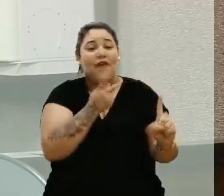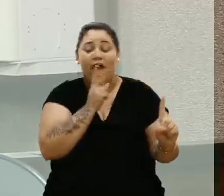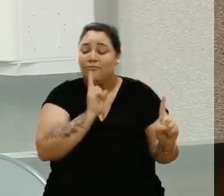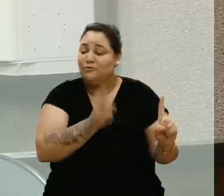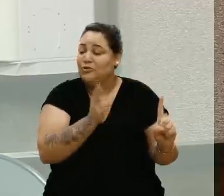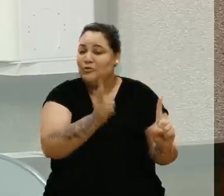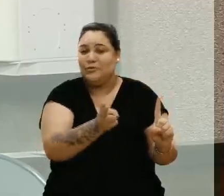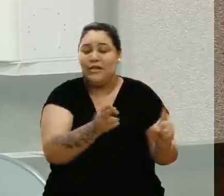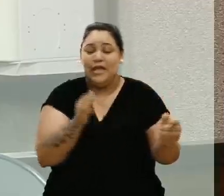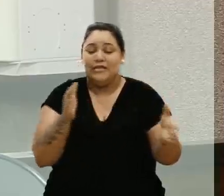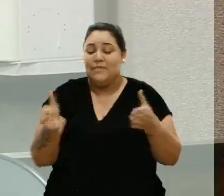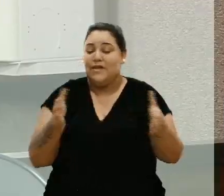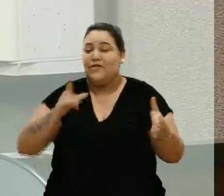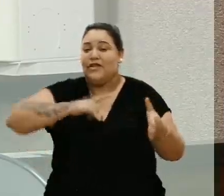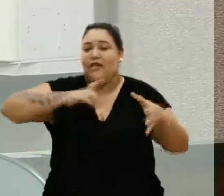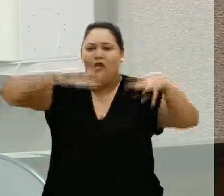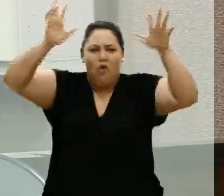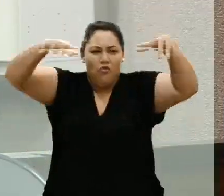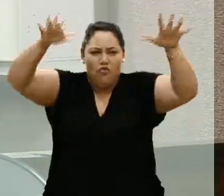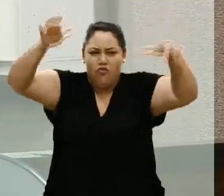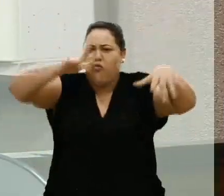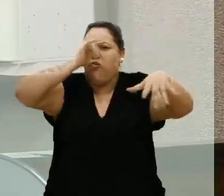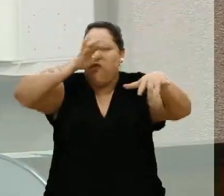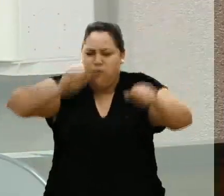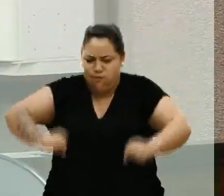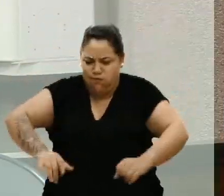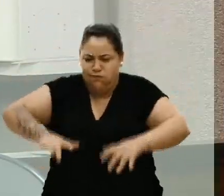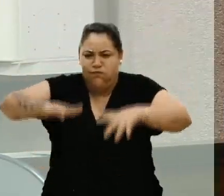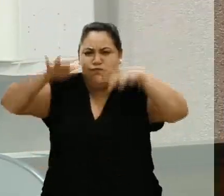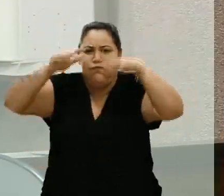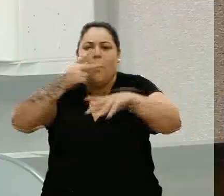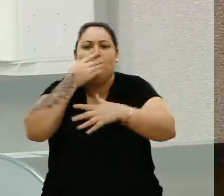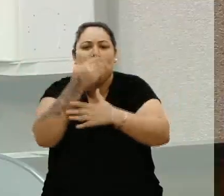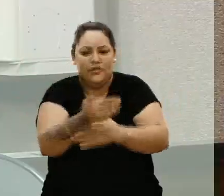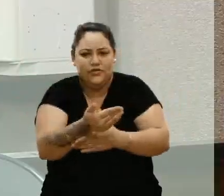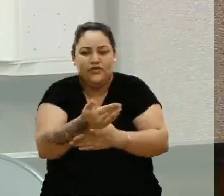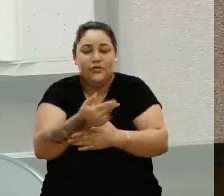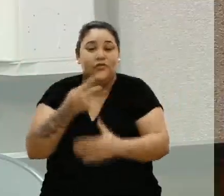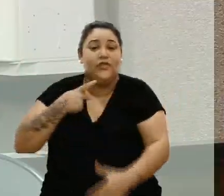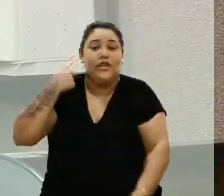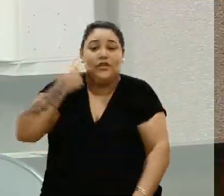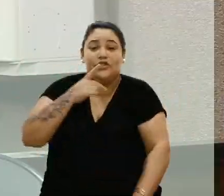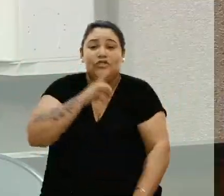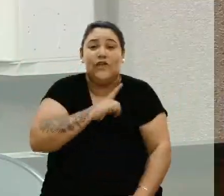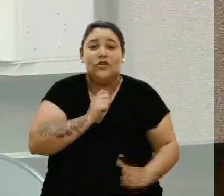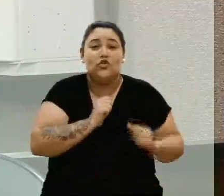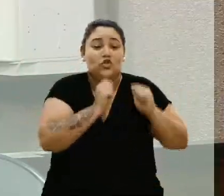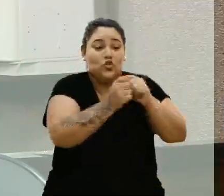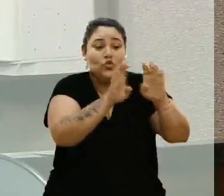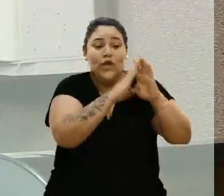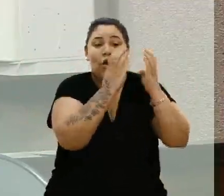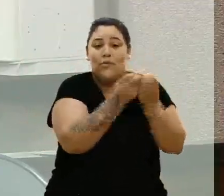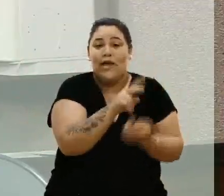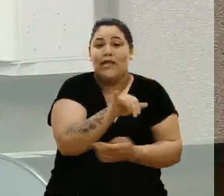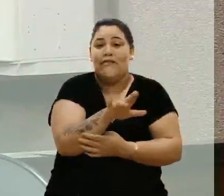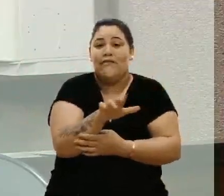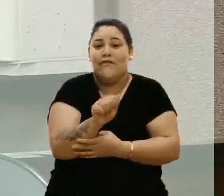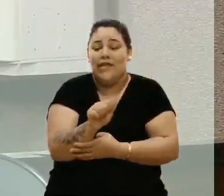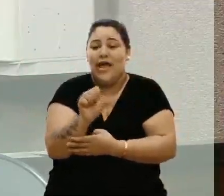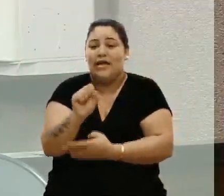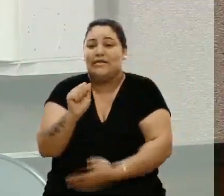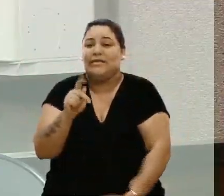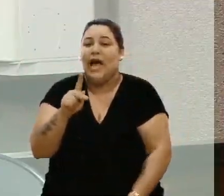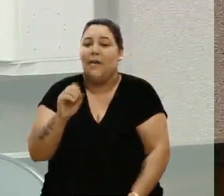durante essas enchentes, os pedidos, os vereadores que estiveram lá naquela comunidade, lá naquela ocasião, foi o vereador Valinho,